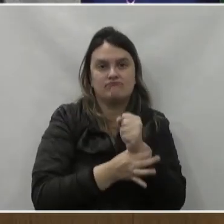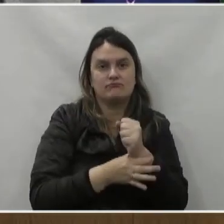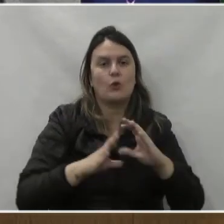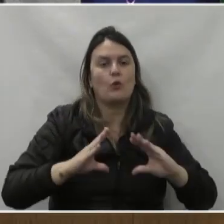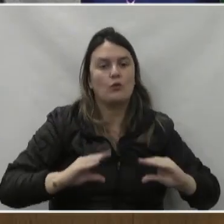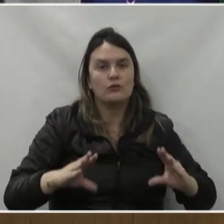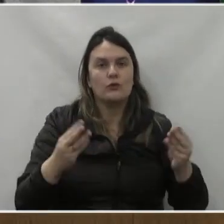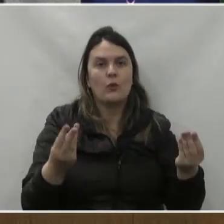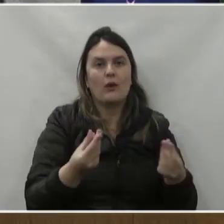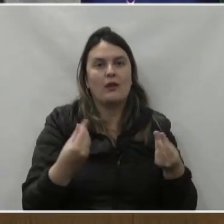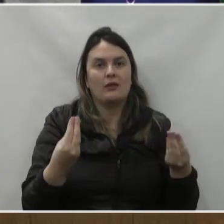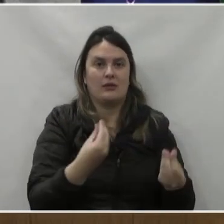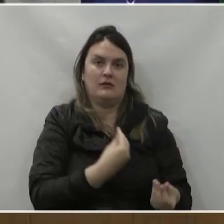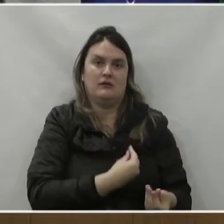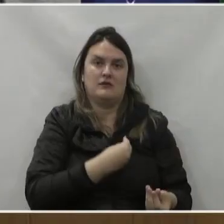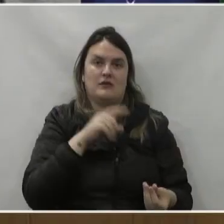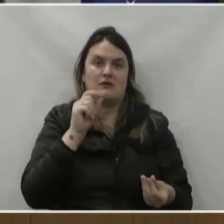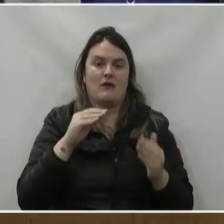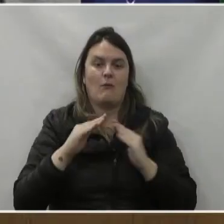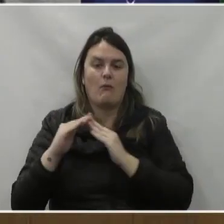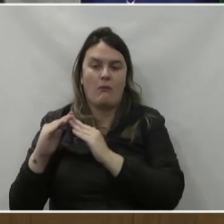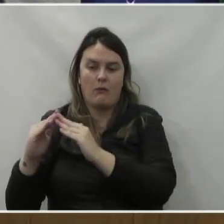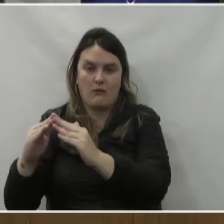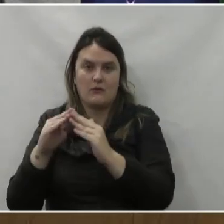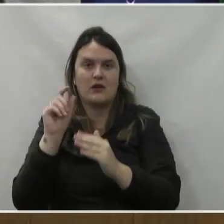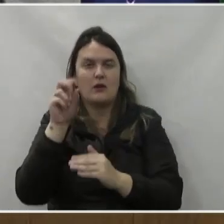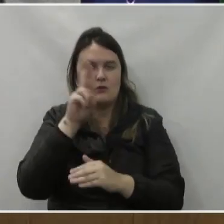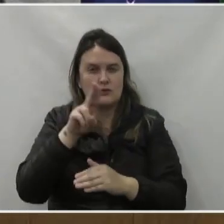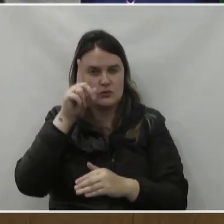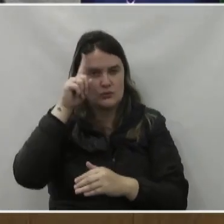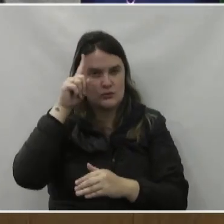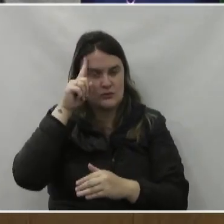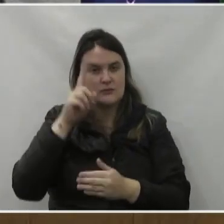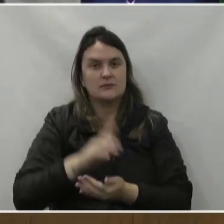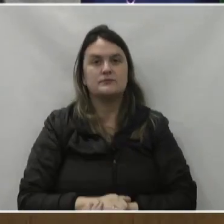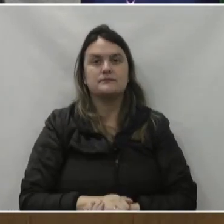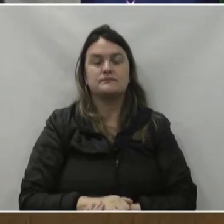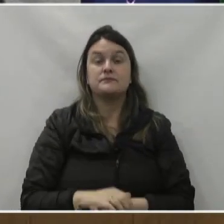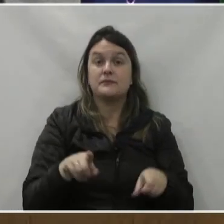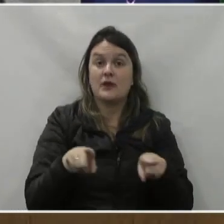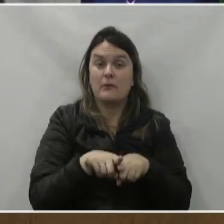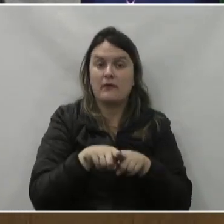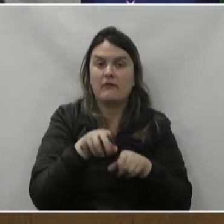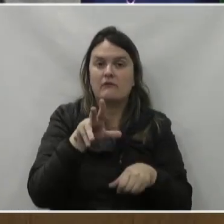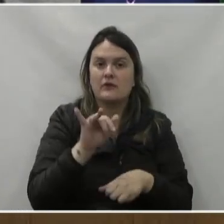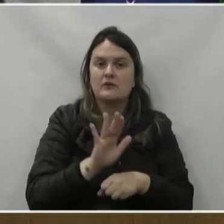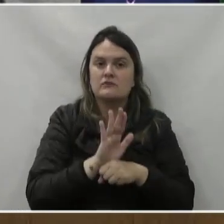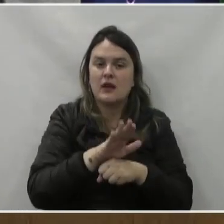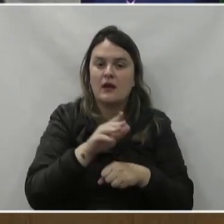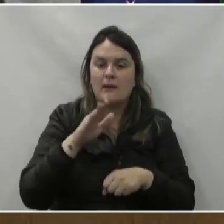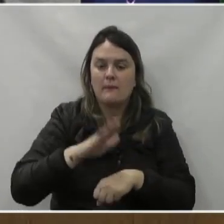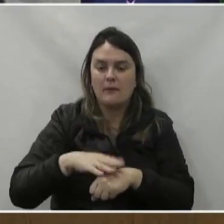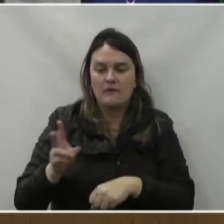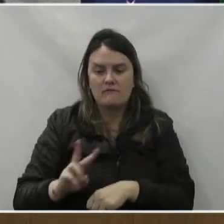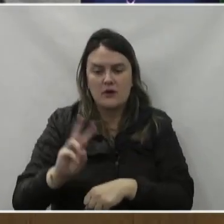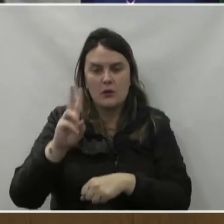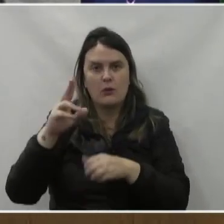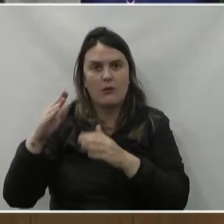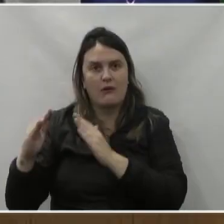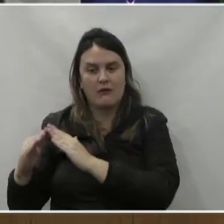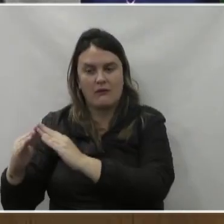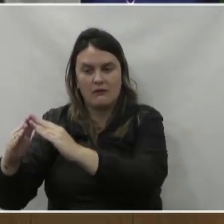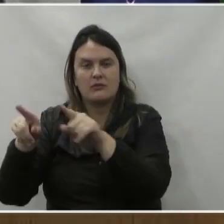e qualidade de vida aos moradores e usuários da via, além de contribuir para a valorização dos imóveis